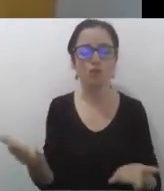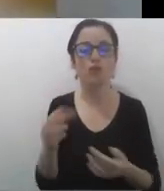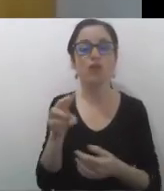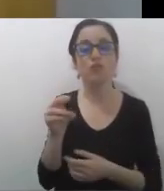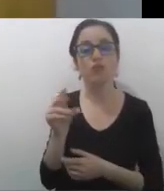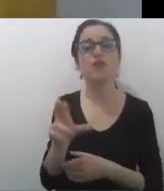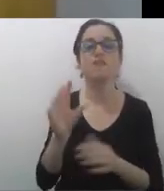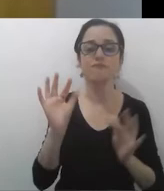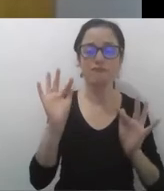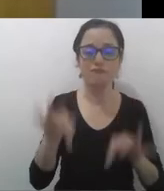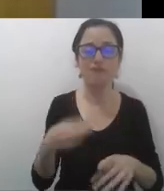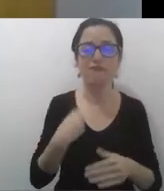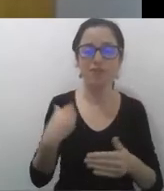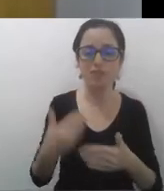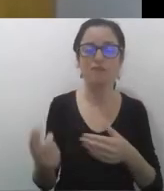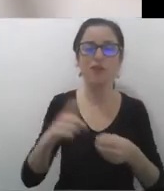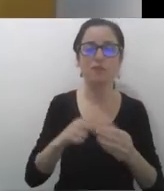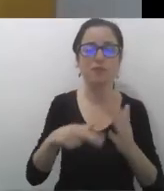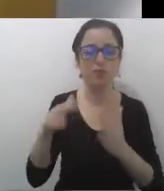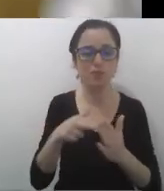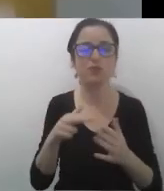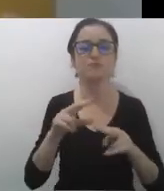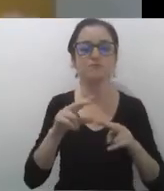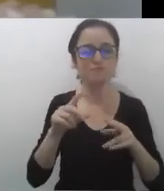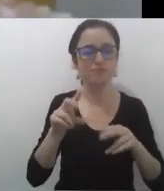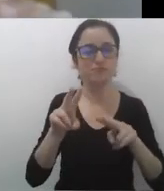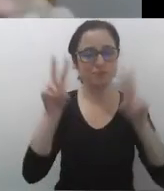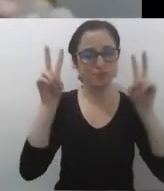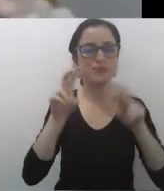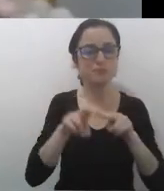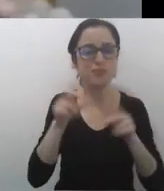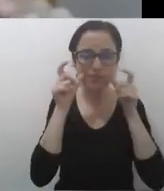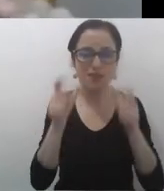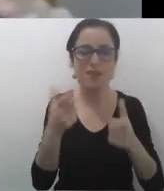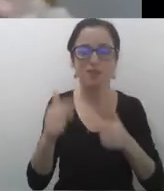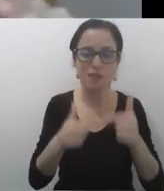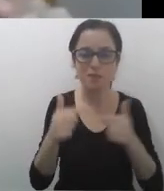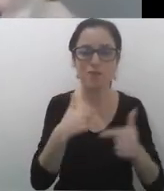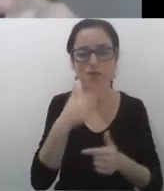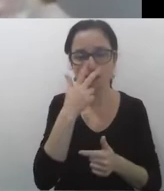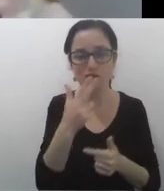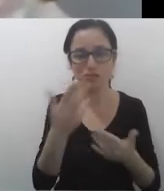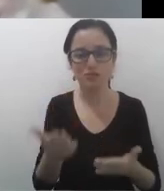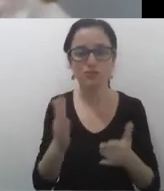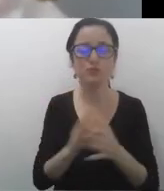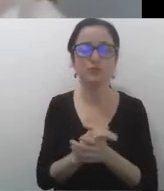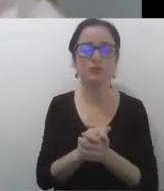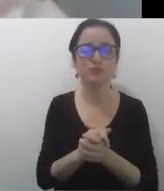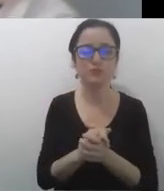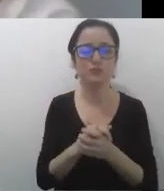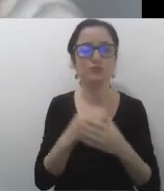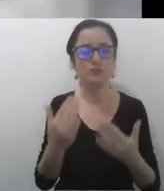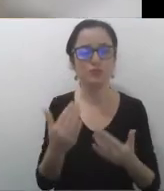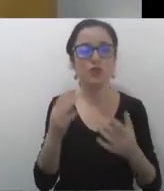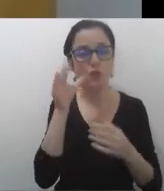o Wollner, no fim da vida, volta a pintar. Tem questões interessantes aí para serem trabalhadas, eu acho,